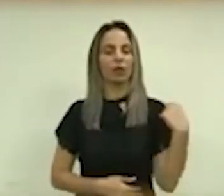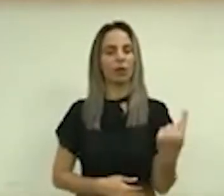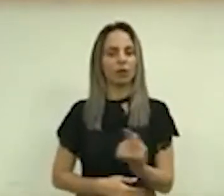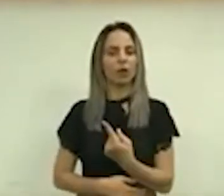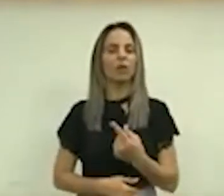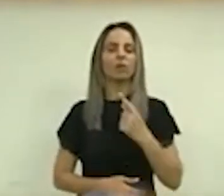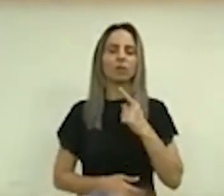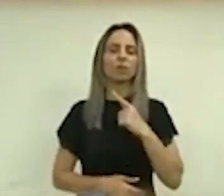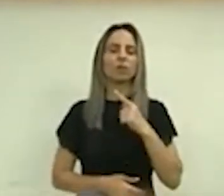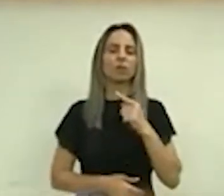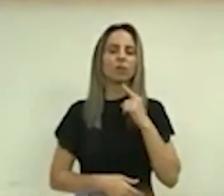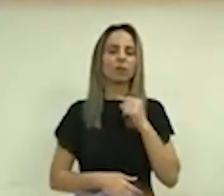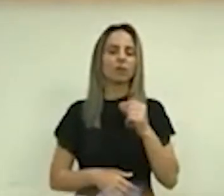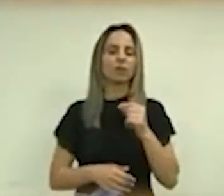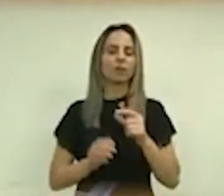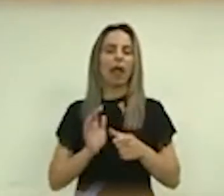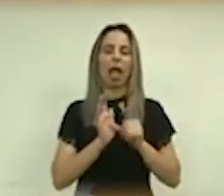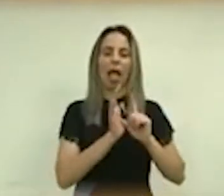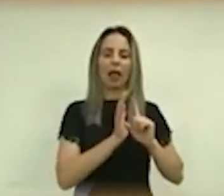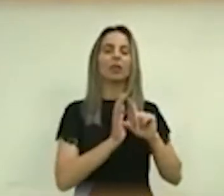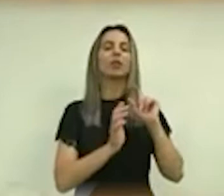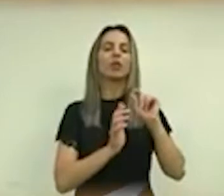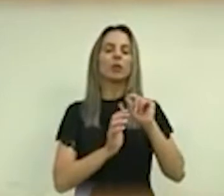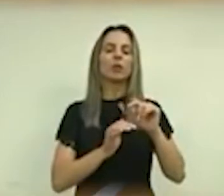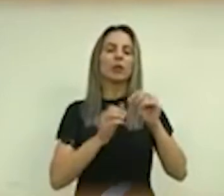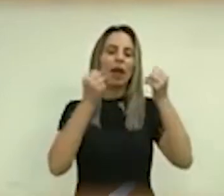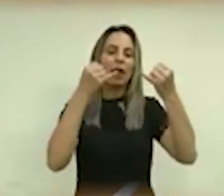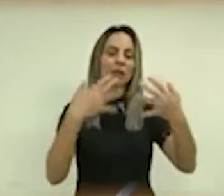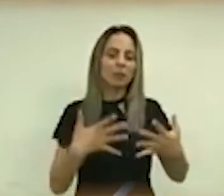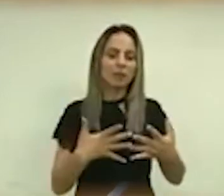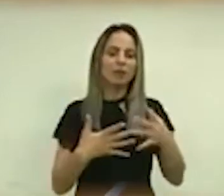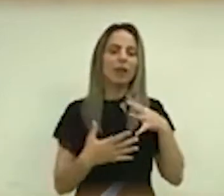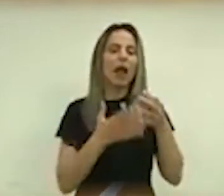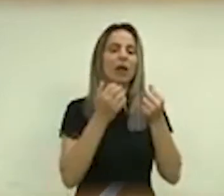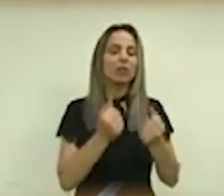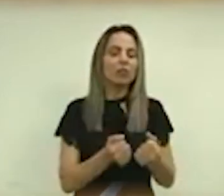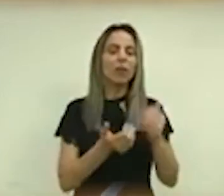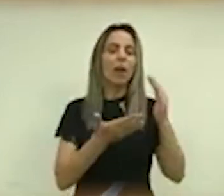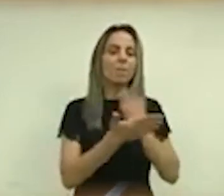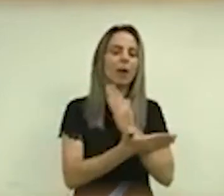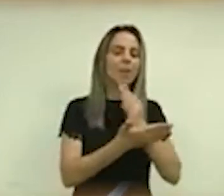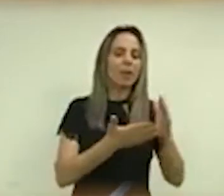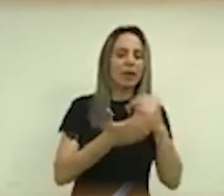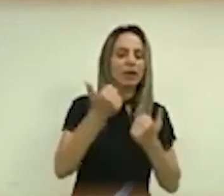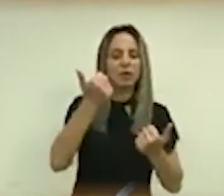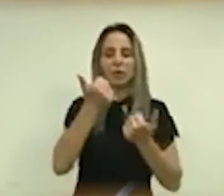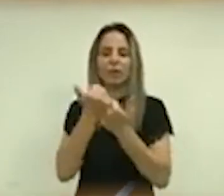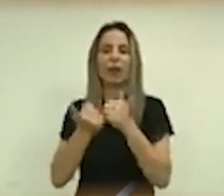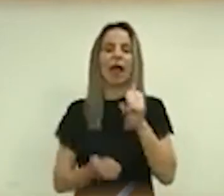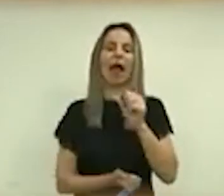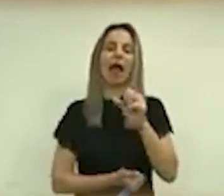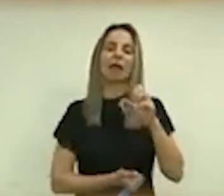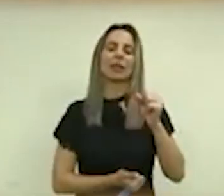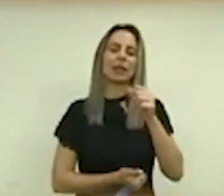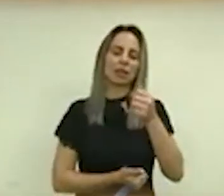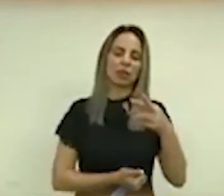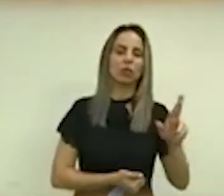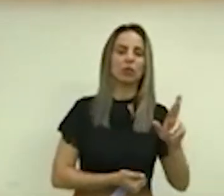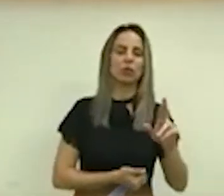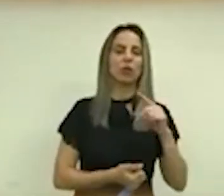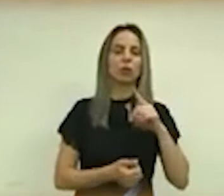ter uma alternativa que foi dada na época, que é a gente dividir os assessores proporcional ao número de